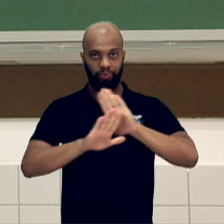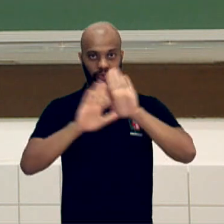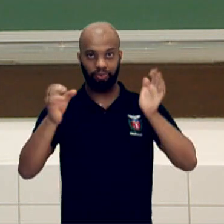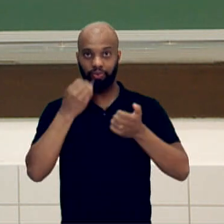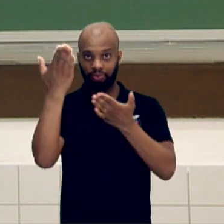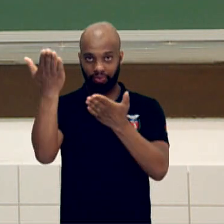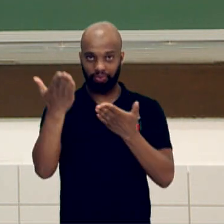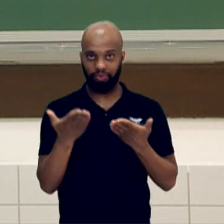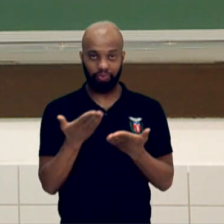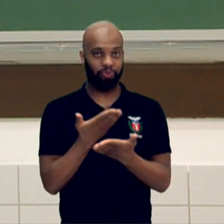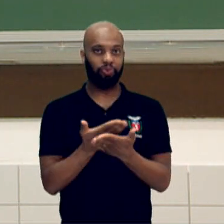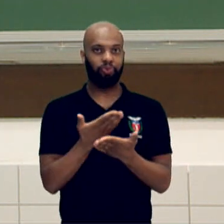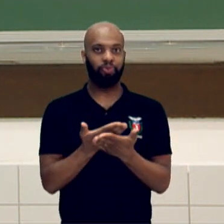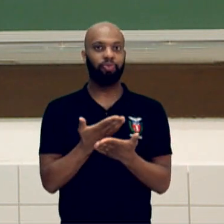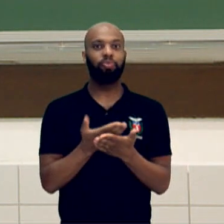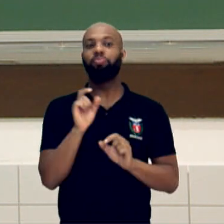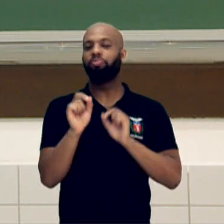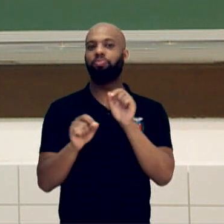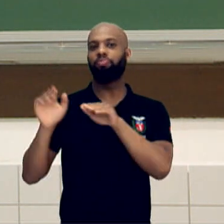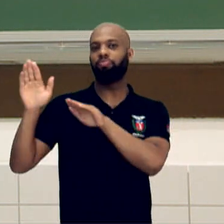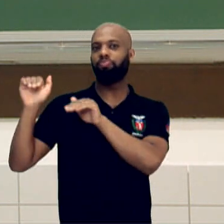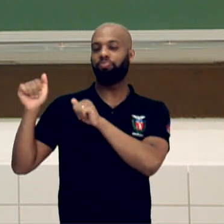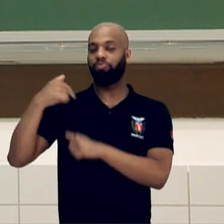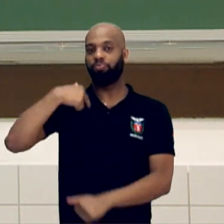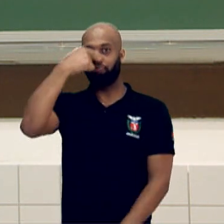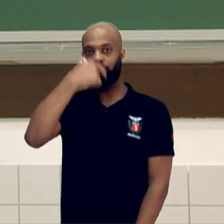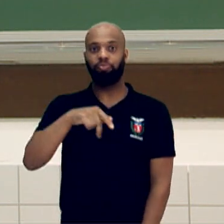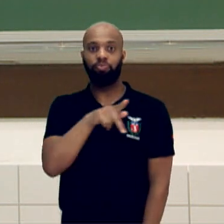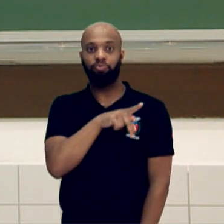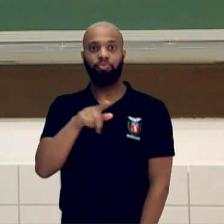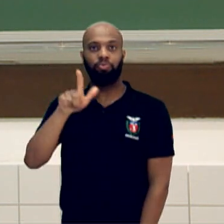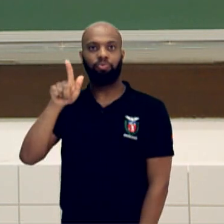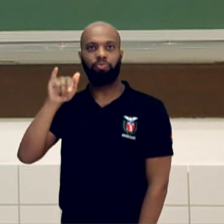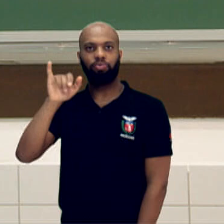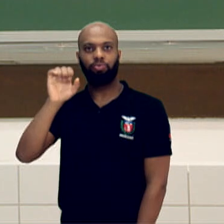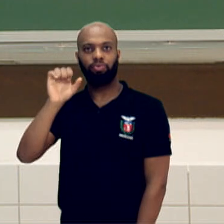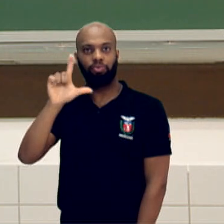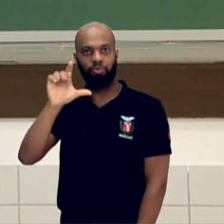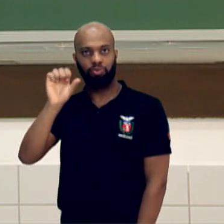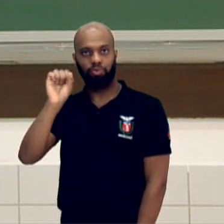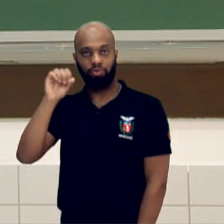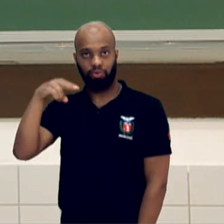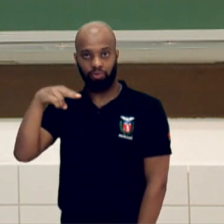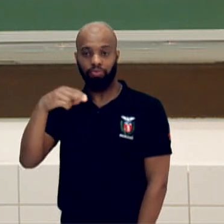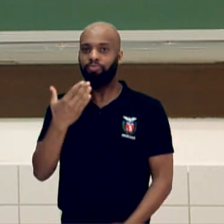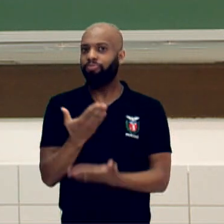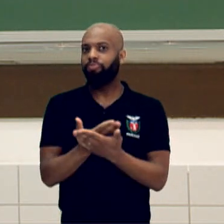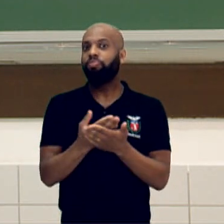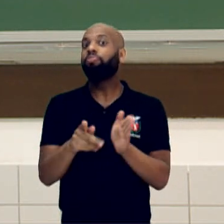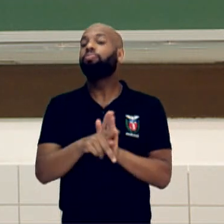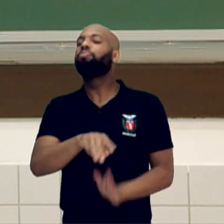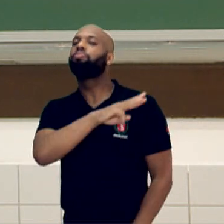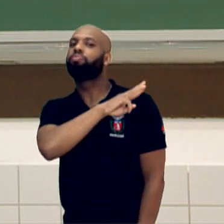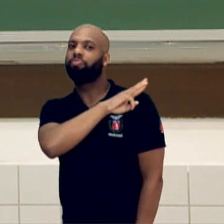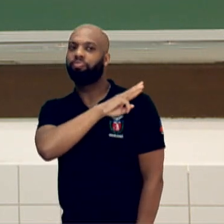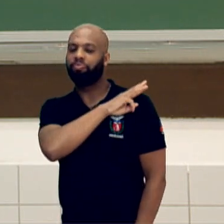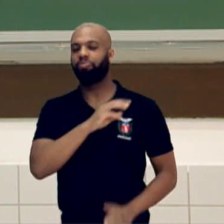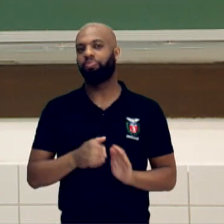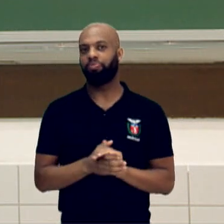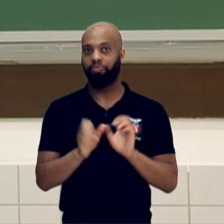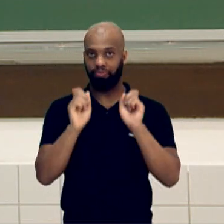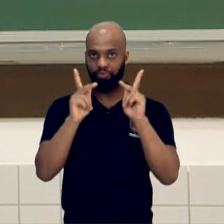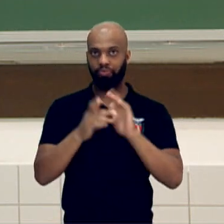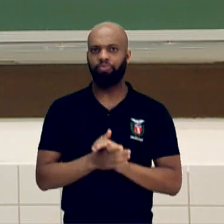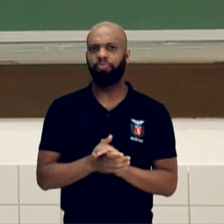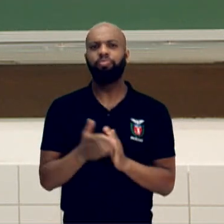Bem-vindos à classe de espanhol. Eu sou o professor Gilson, que está trabalhando com vocês essas aulas de espanhol, terceira série do ensino médio,